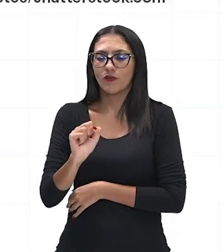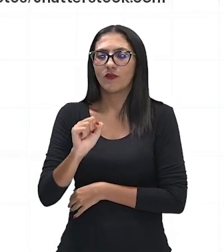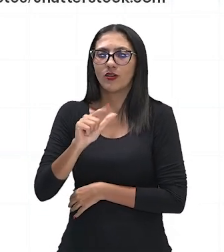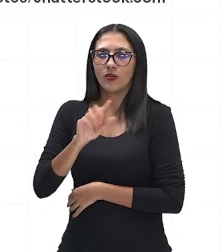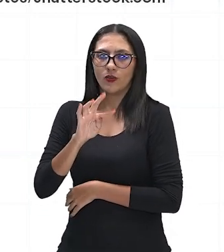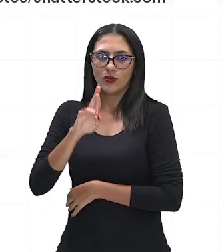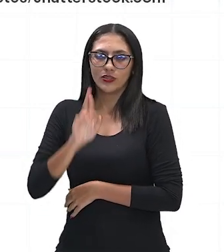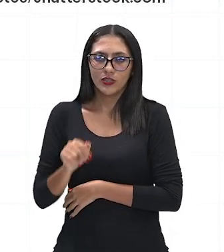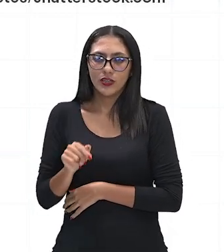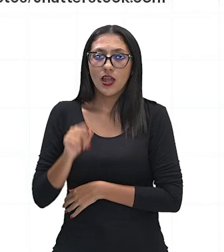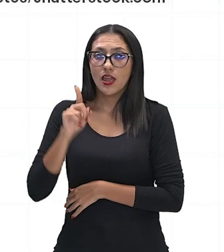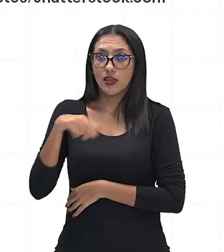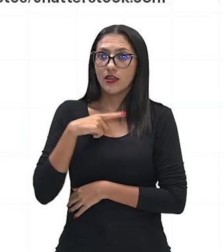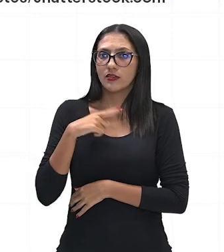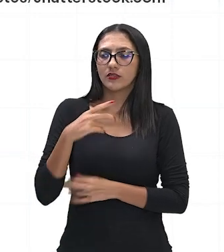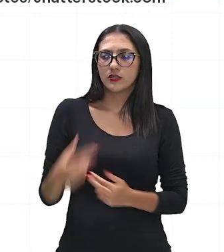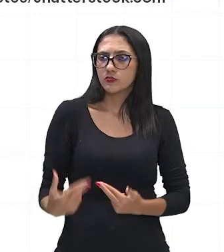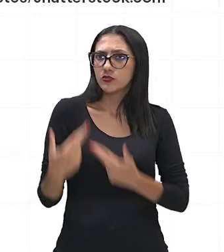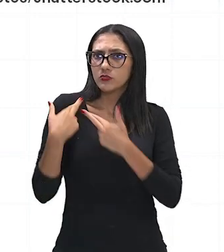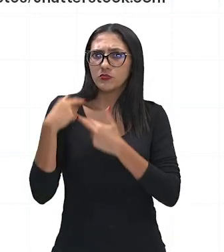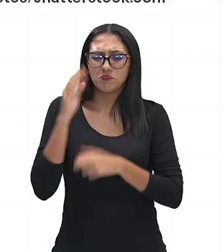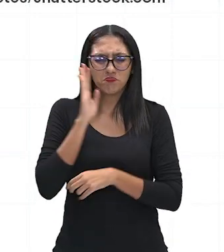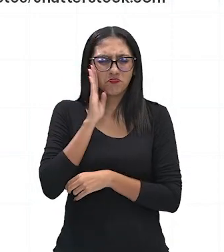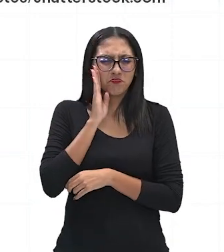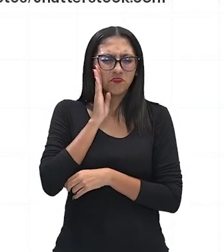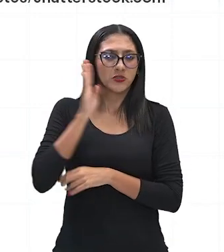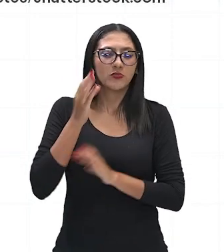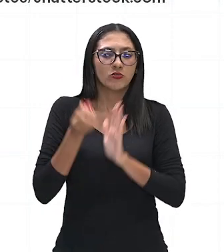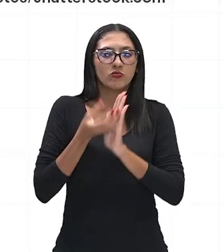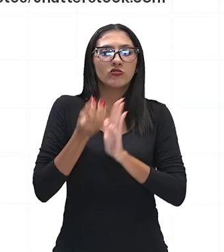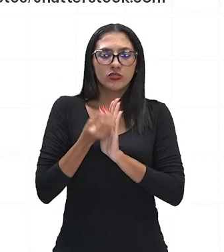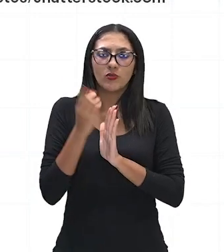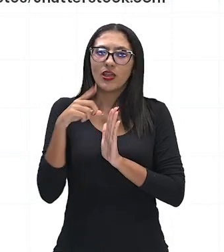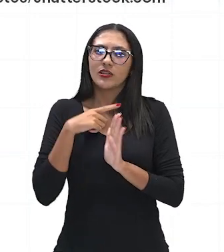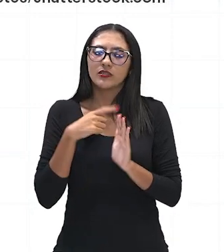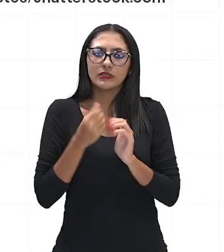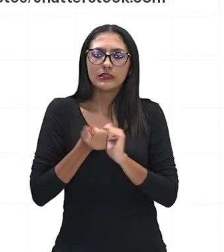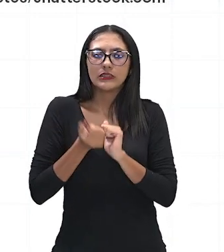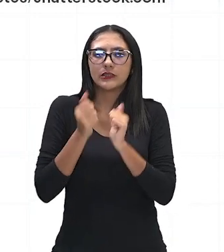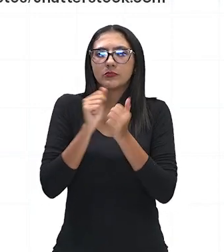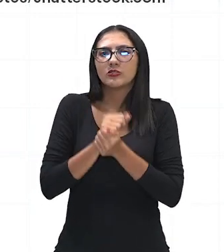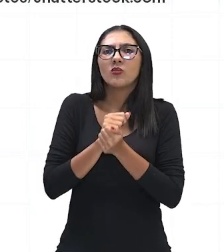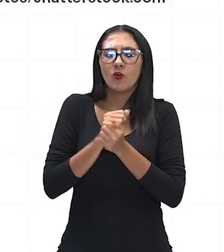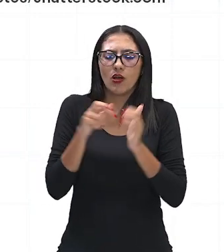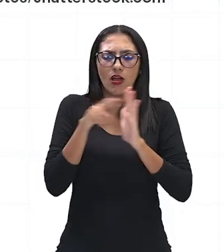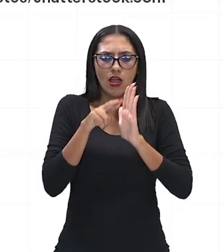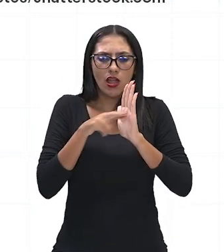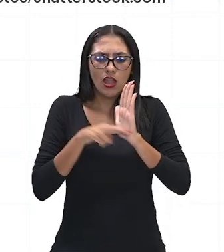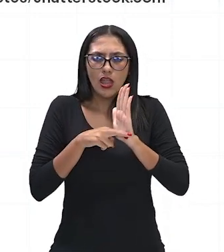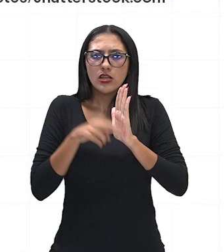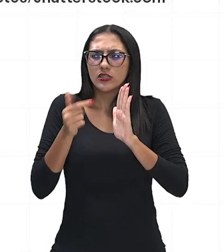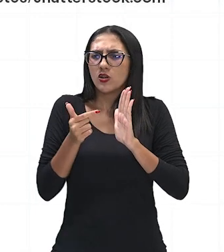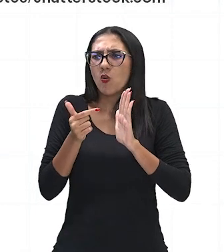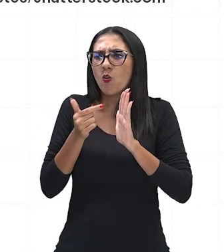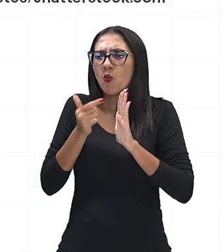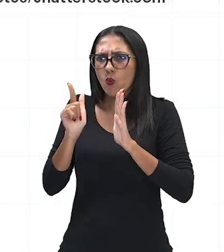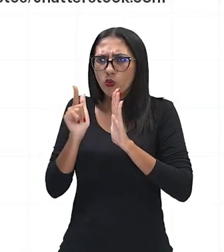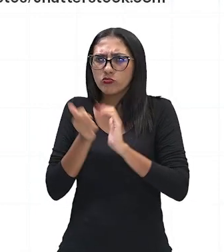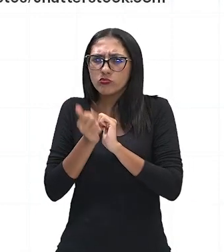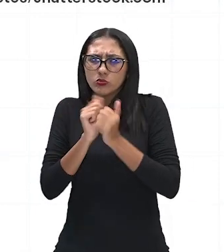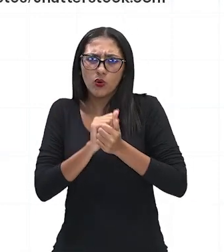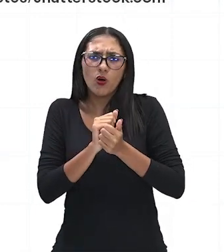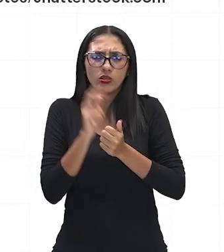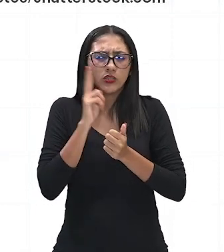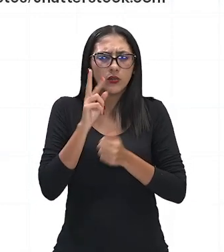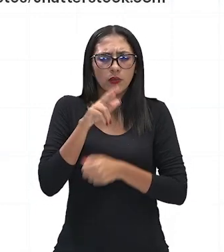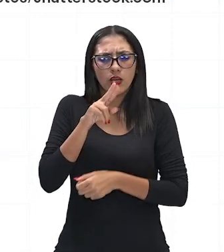pai da modalidade porque ele adaptou regras do rugby, né, e diferenciou essas regras para transformar ali